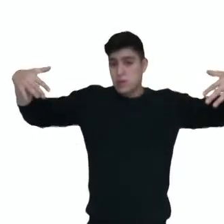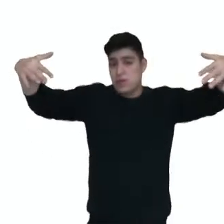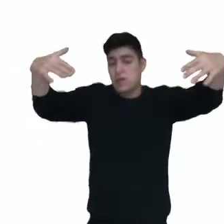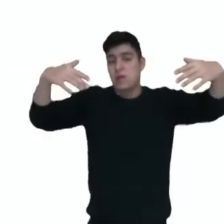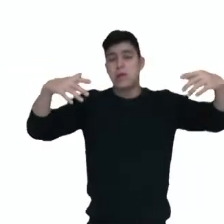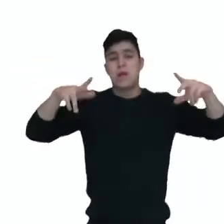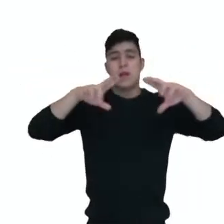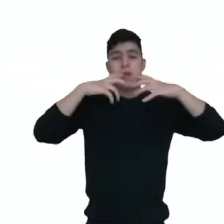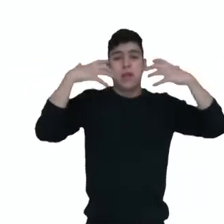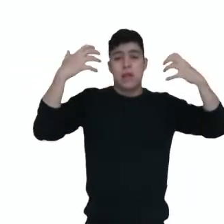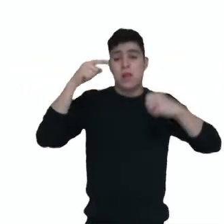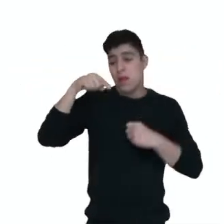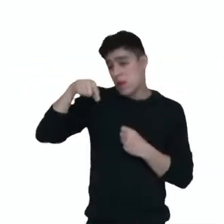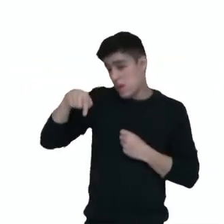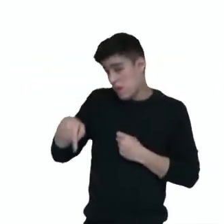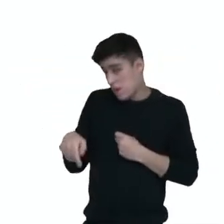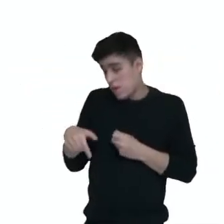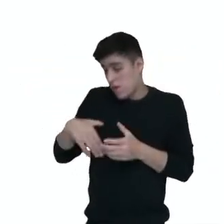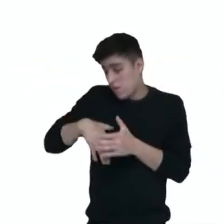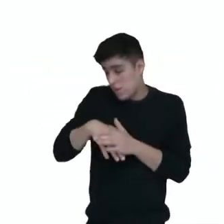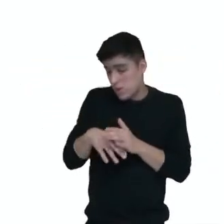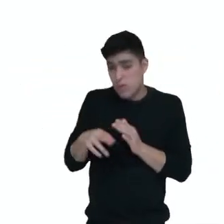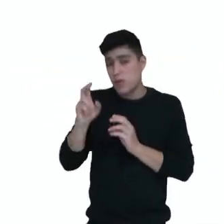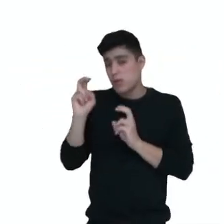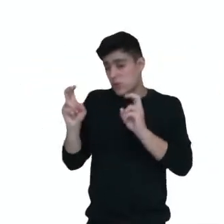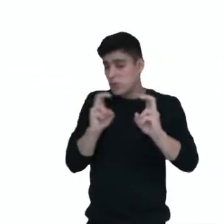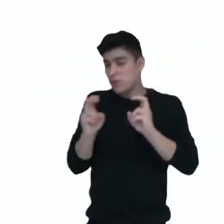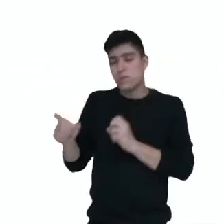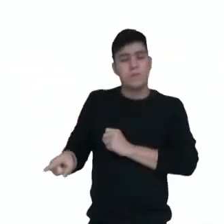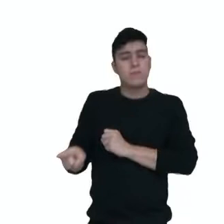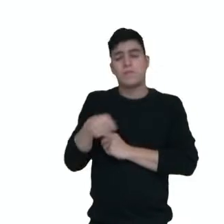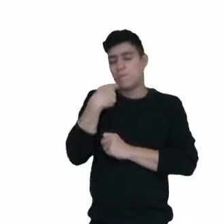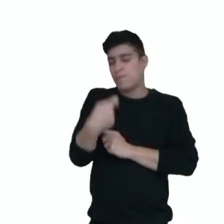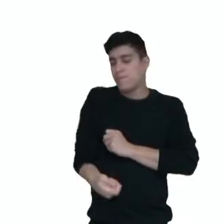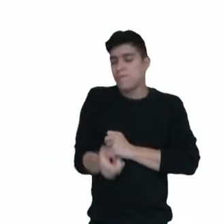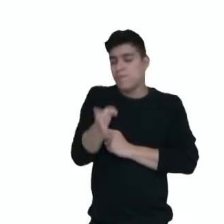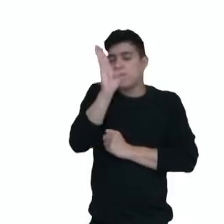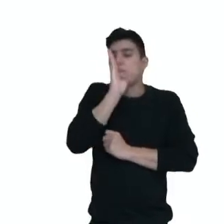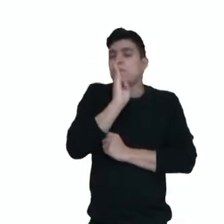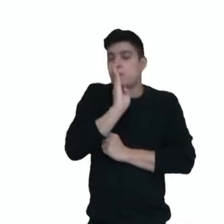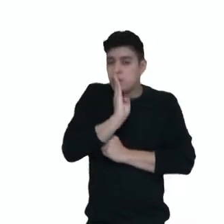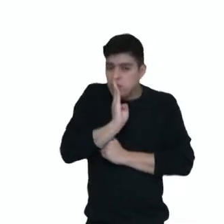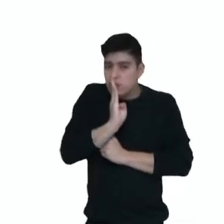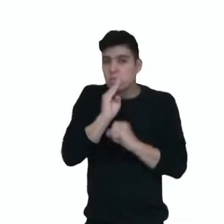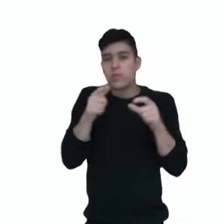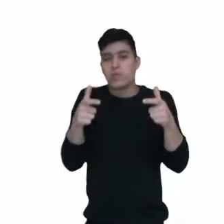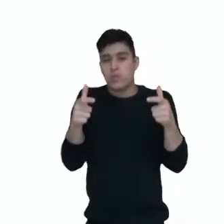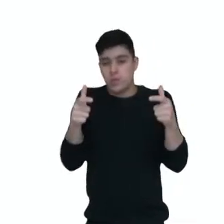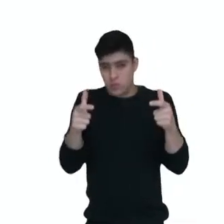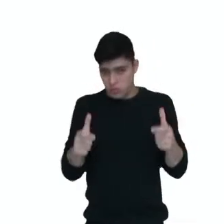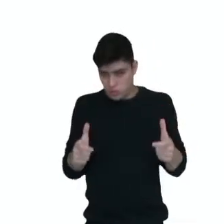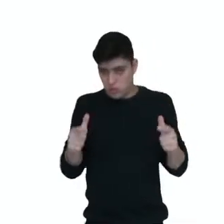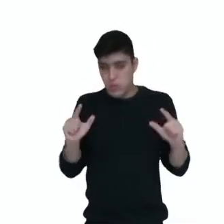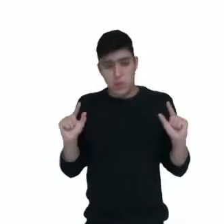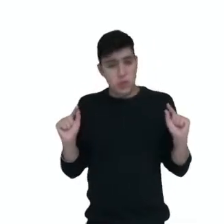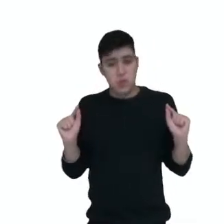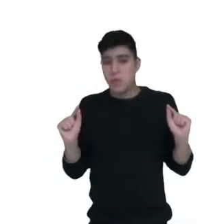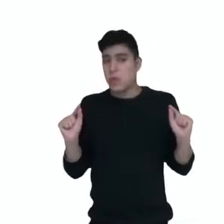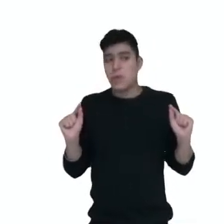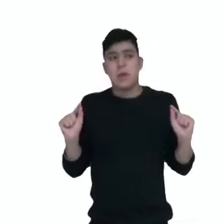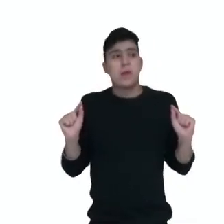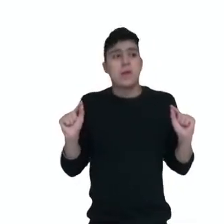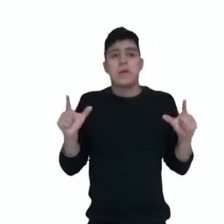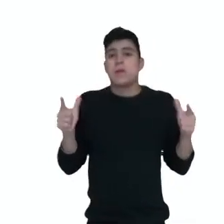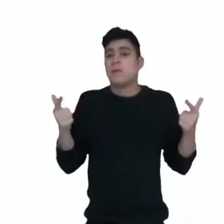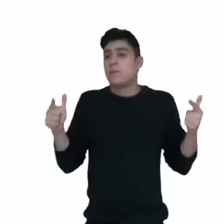de 5 são extremamente silenciosas, tá? E em locais sem produção de eco, para que